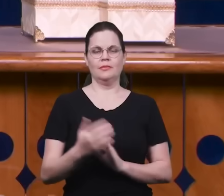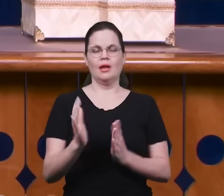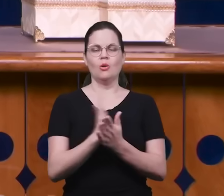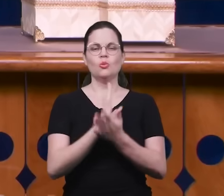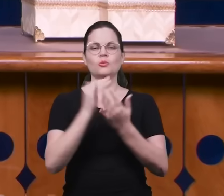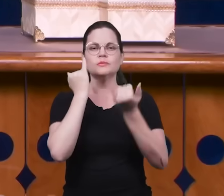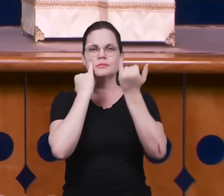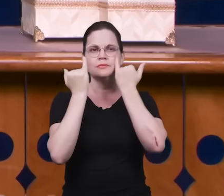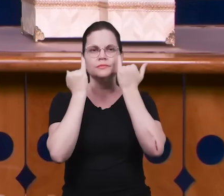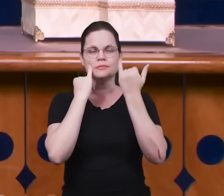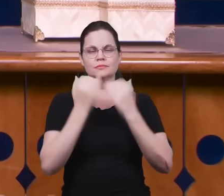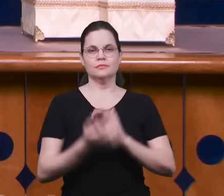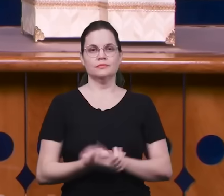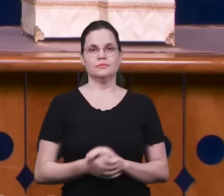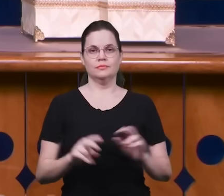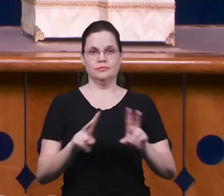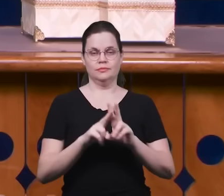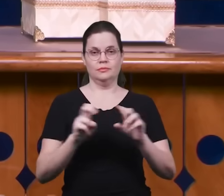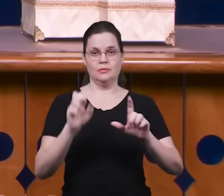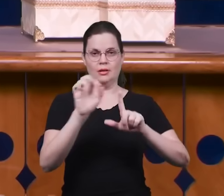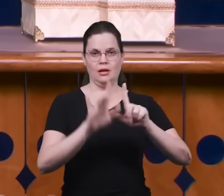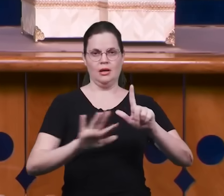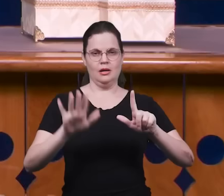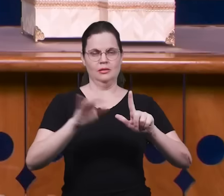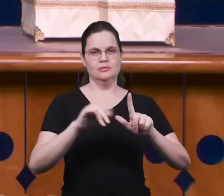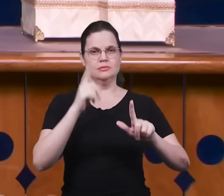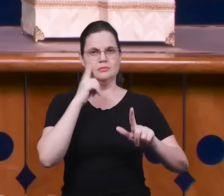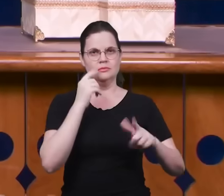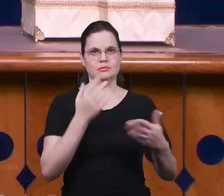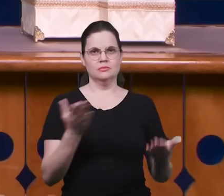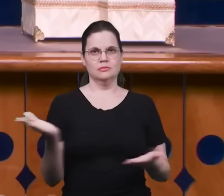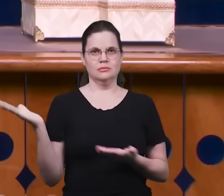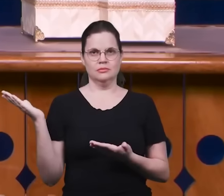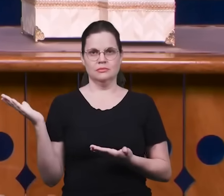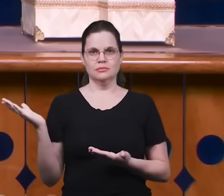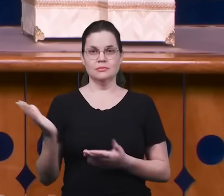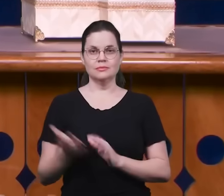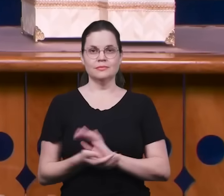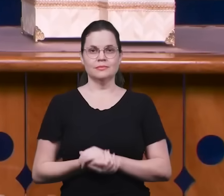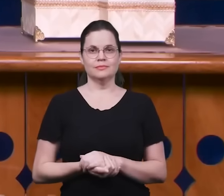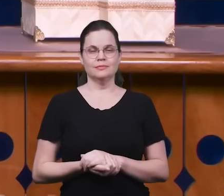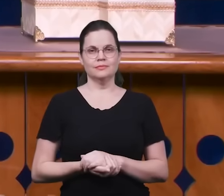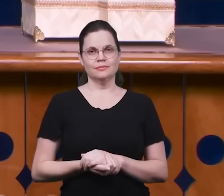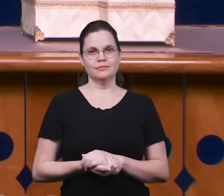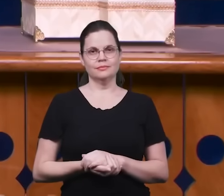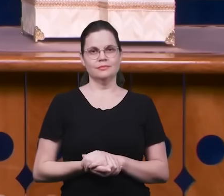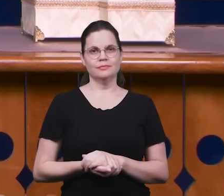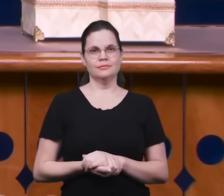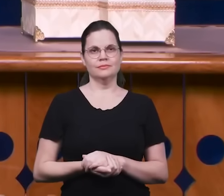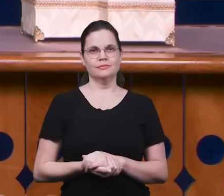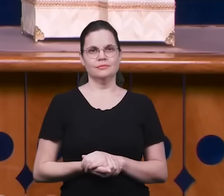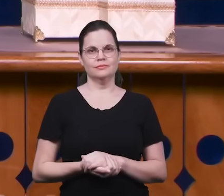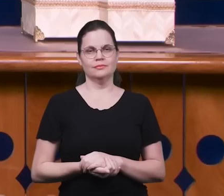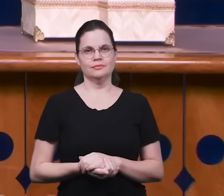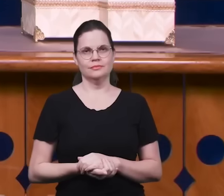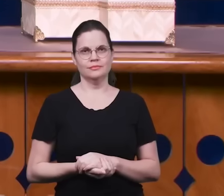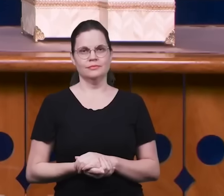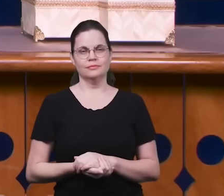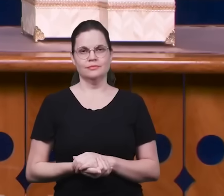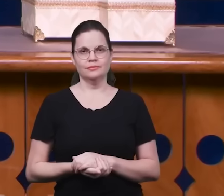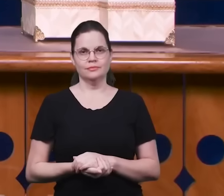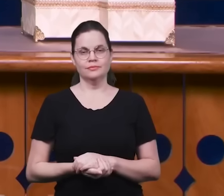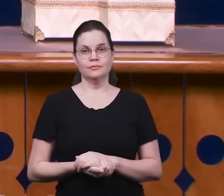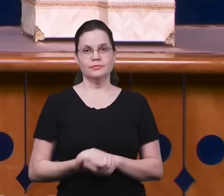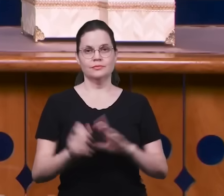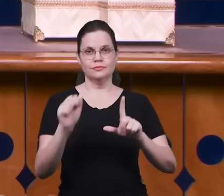dar, que são com respeito ao QR Code que está sendo apresentado aqui embaixo. Este QR